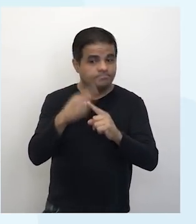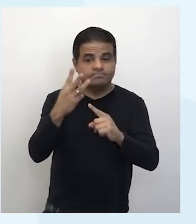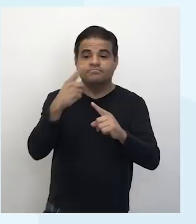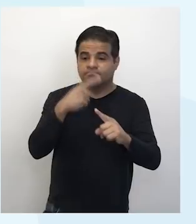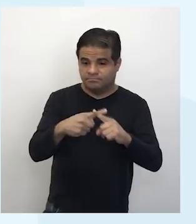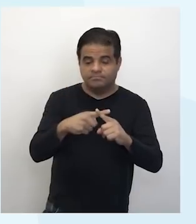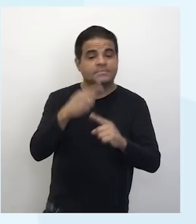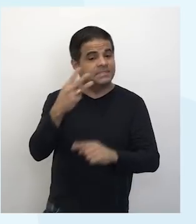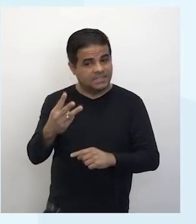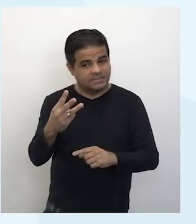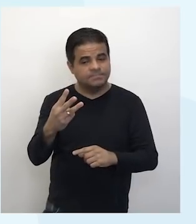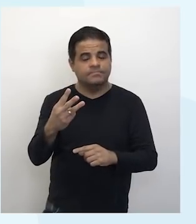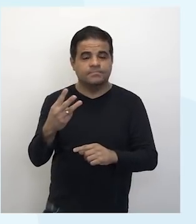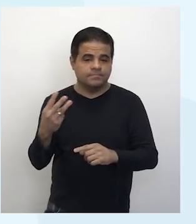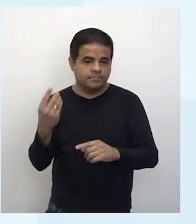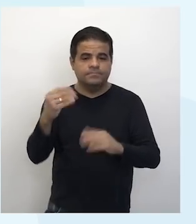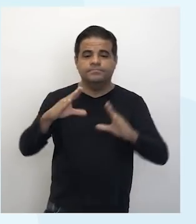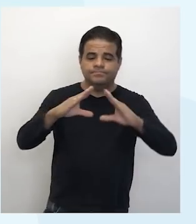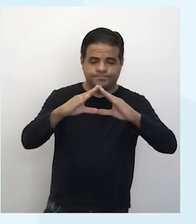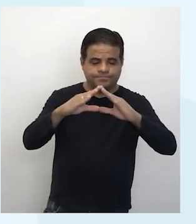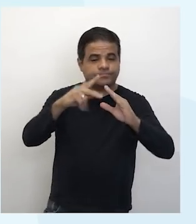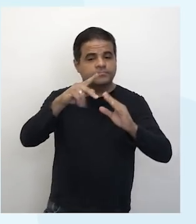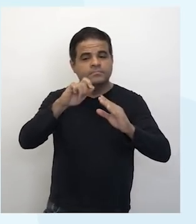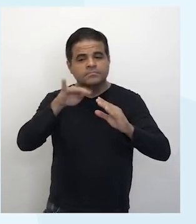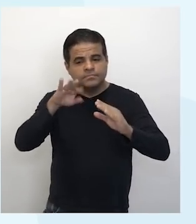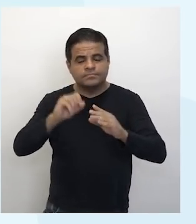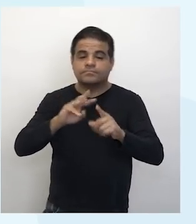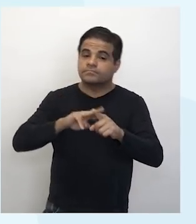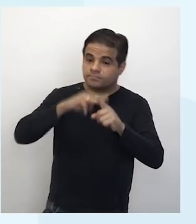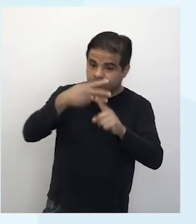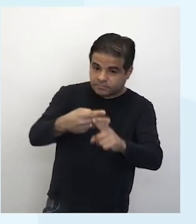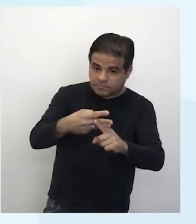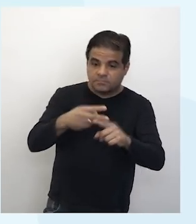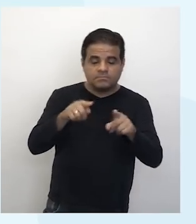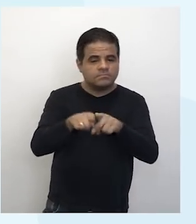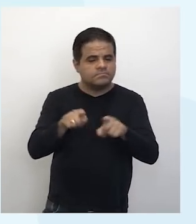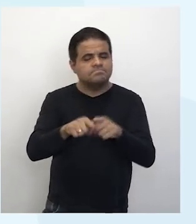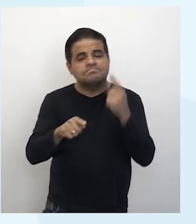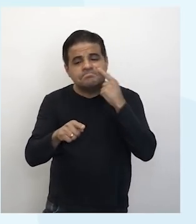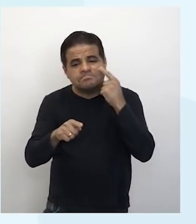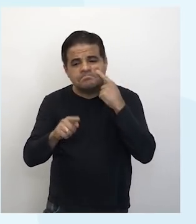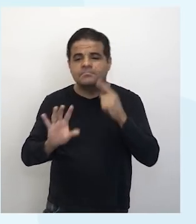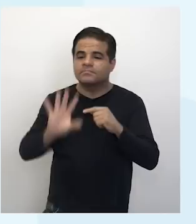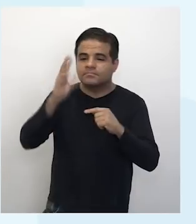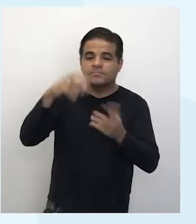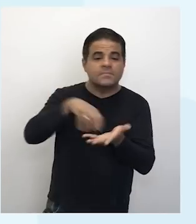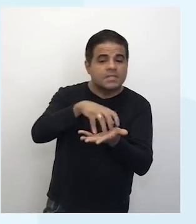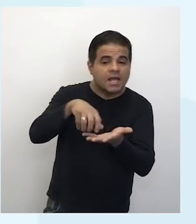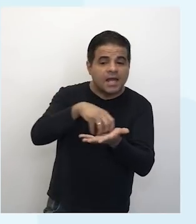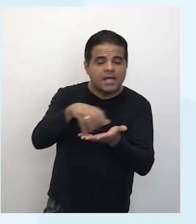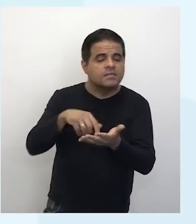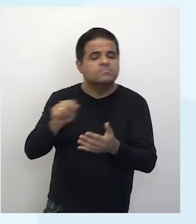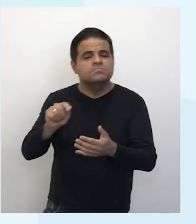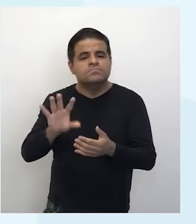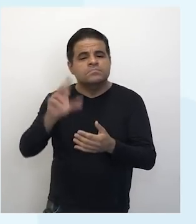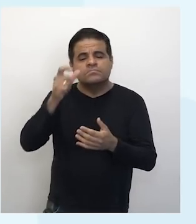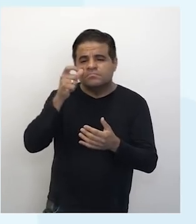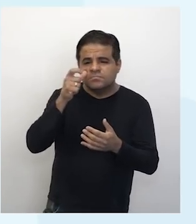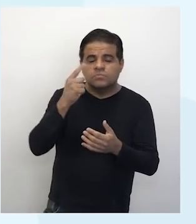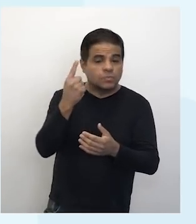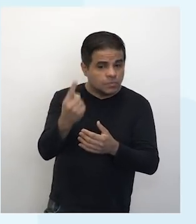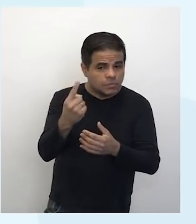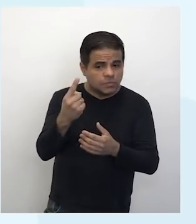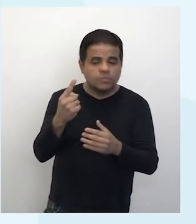vezes 3. Então, o perímetro, ele também triplica, tá certo? Vamos ver o que acontece com a área, ó. Considerando que